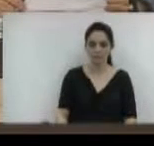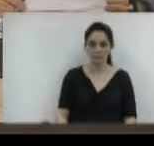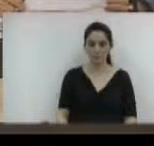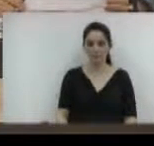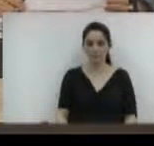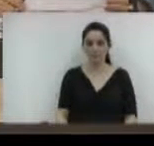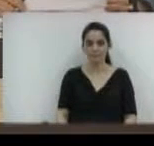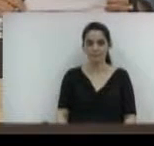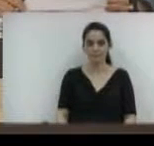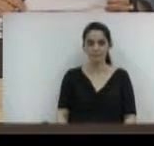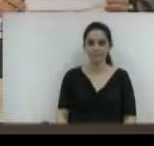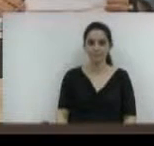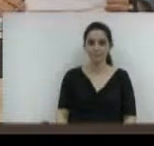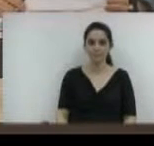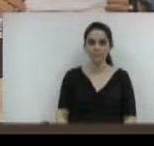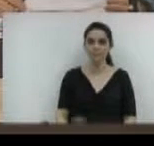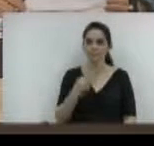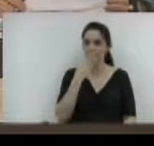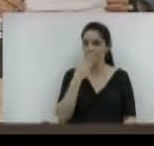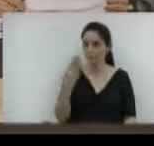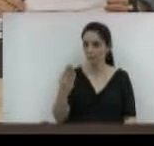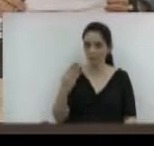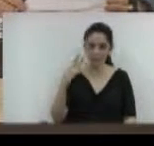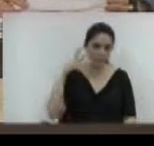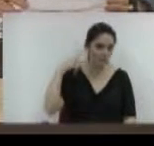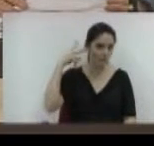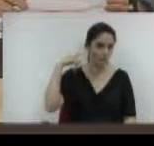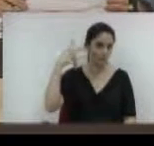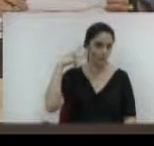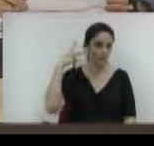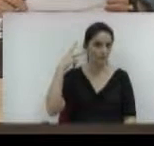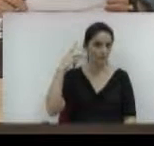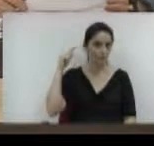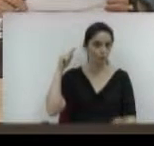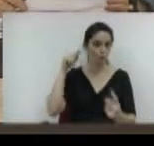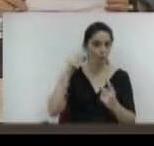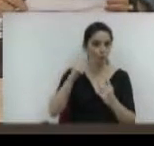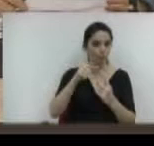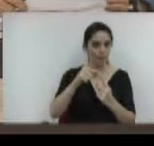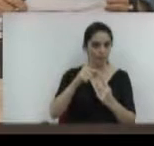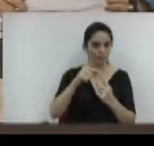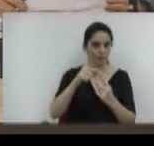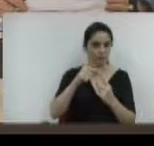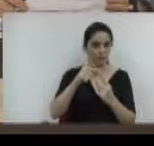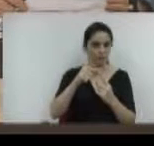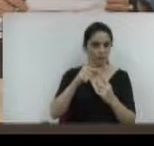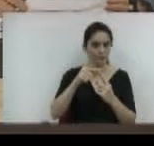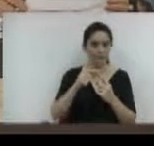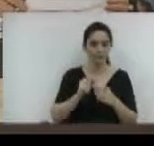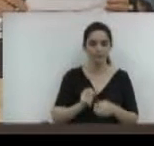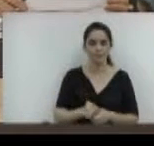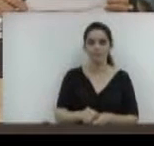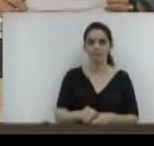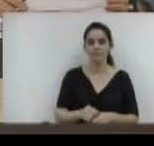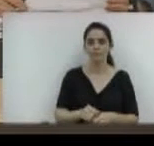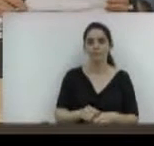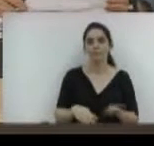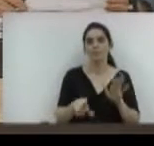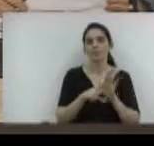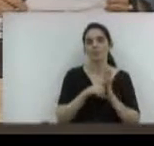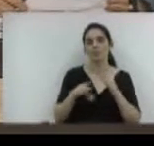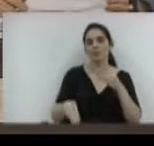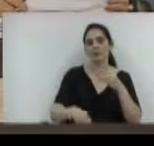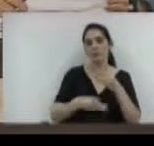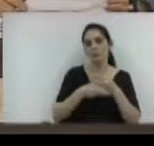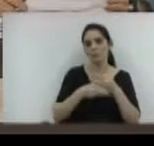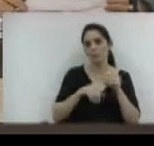essa egrégia Câmara Municipal com o objetivo de encaminhar projeto de lei complementar que altera